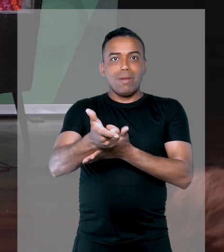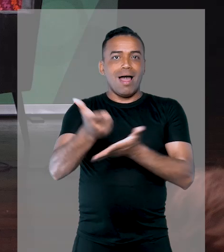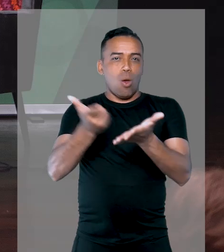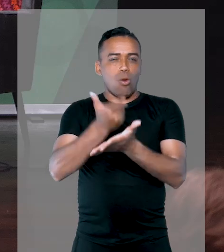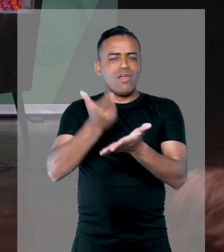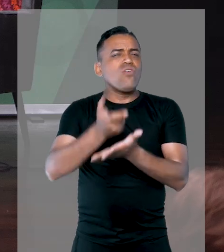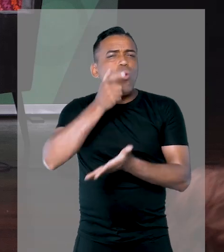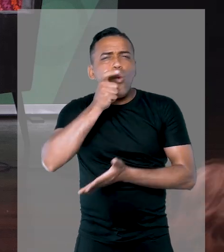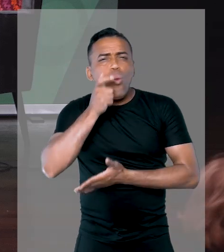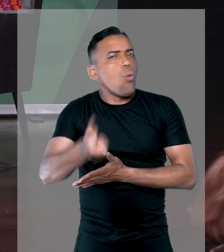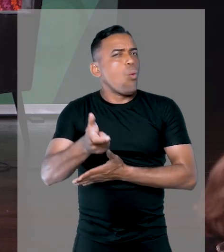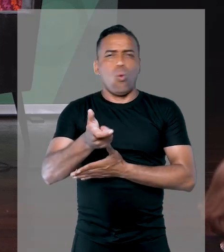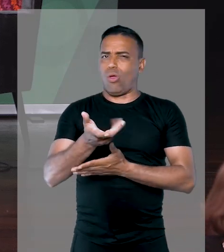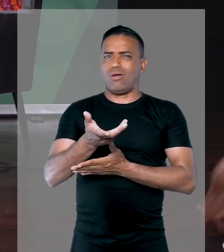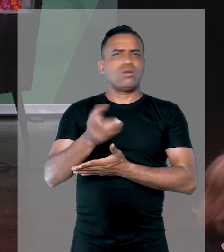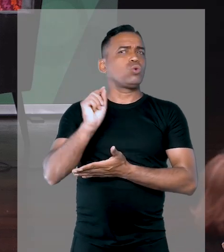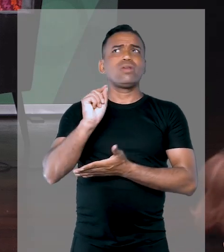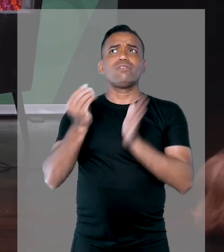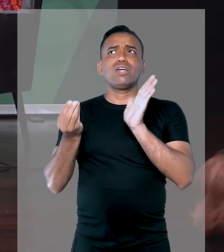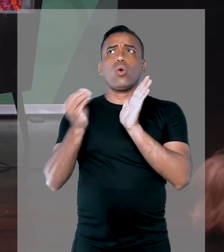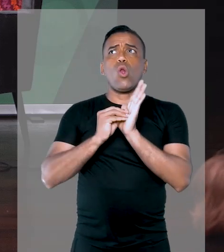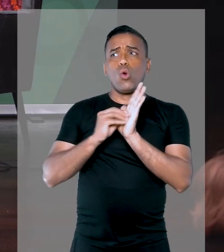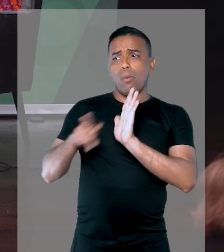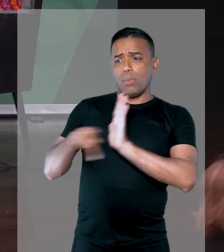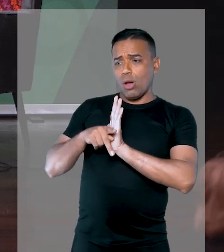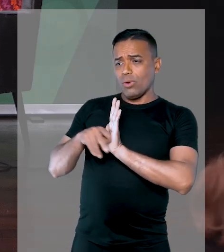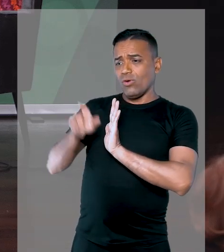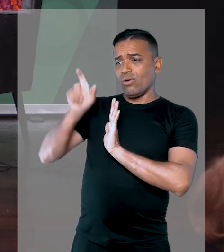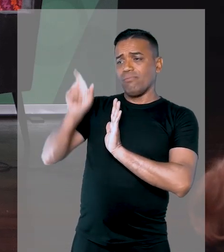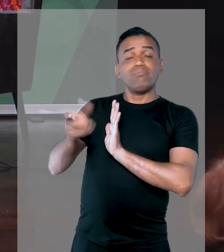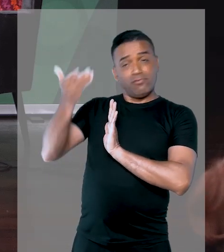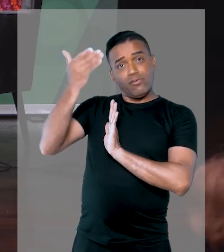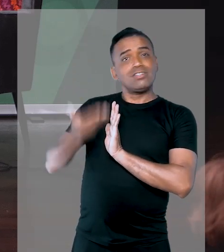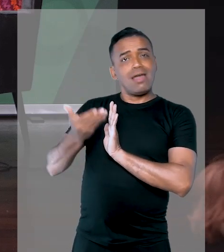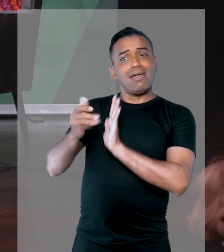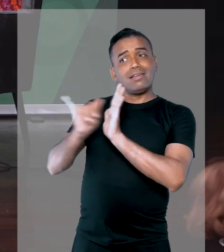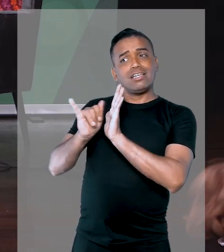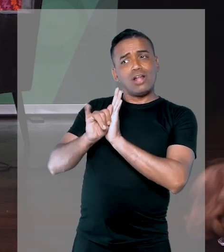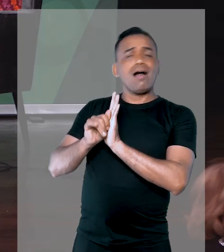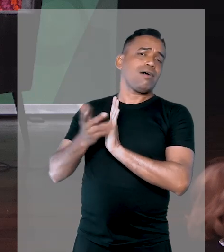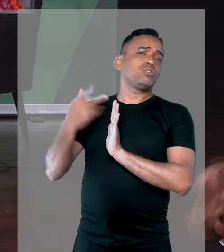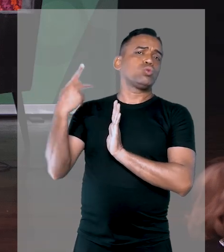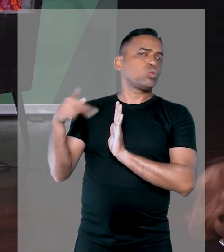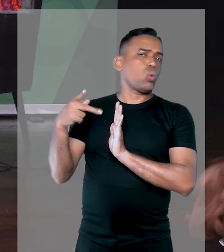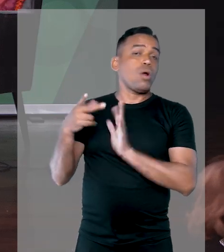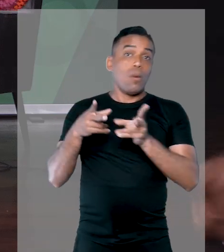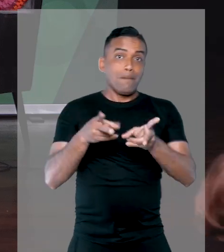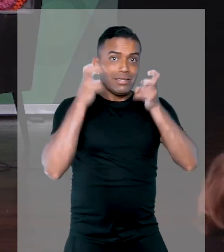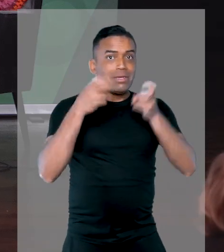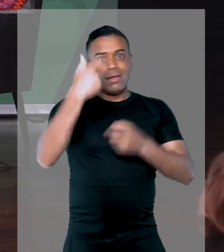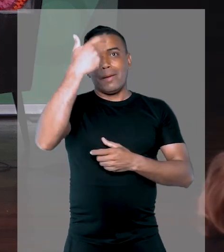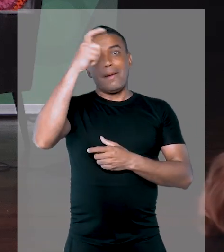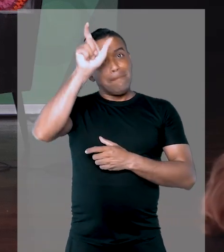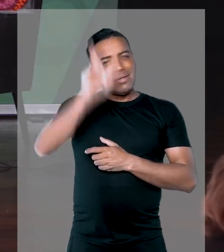E eu fiquei curiosa para saber o que você colocou sobre você, quando você falou assim, nossa, quem é Letícia? Já percebi que você é